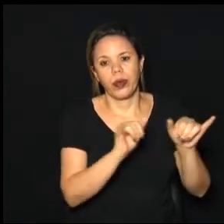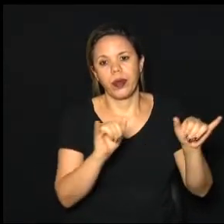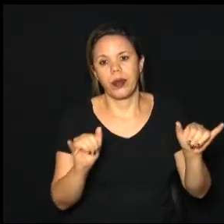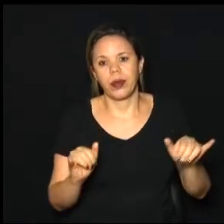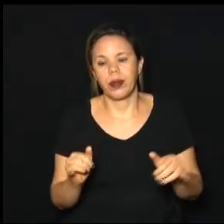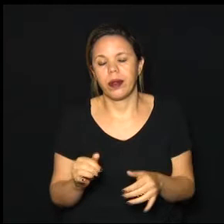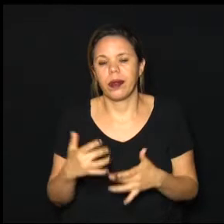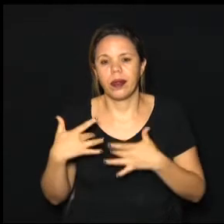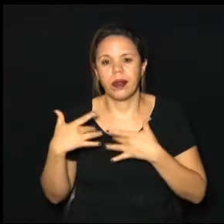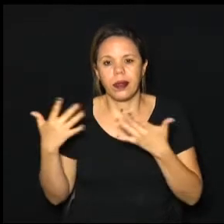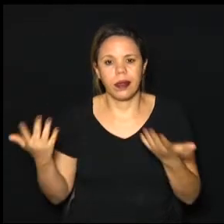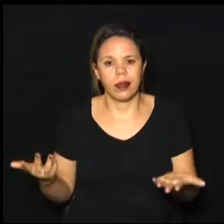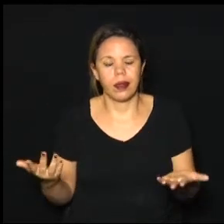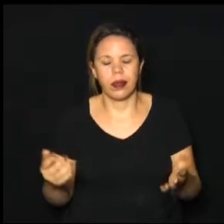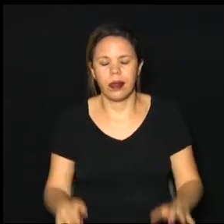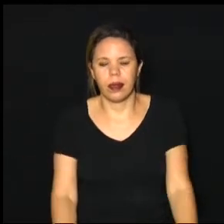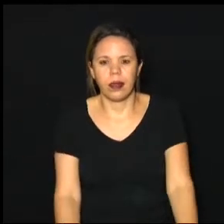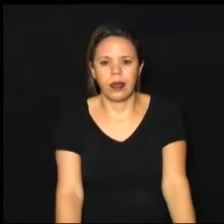de